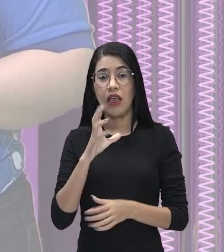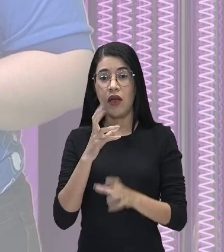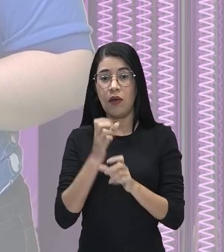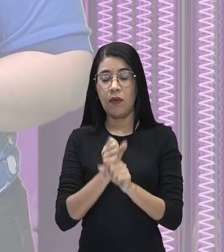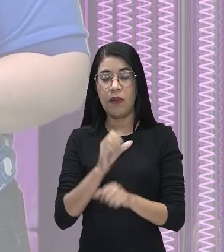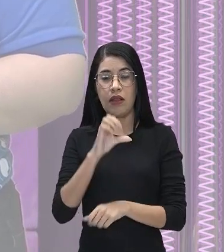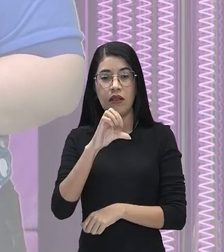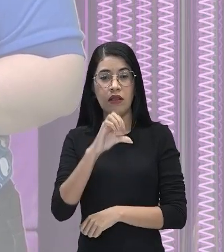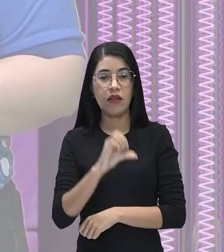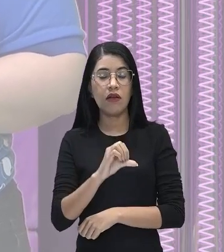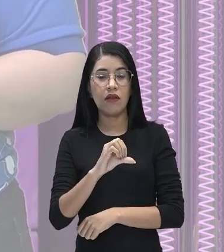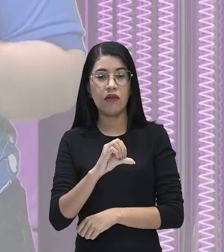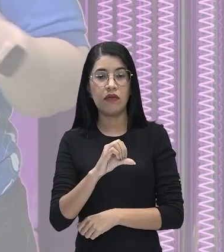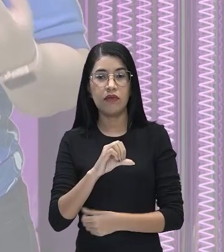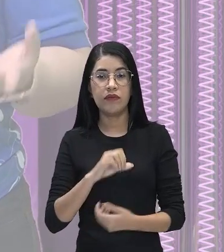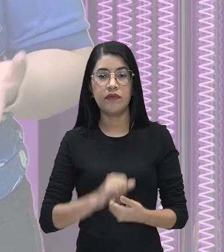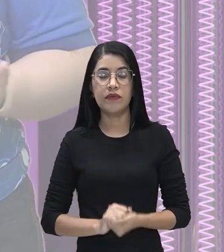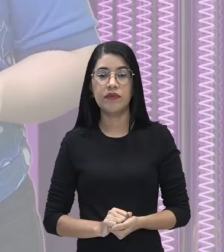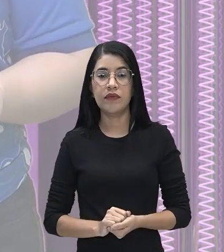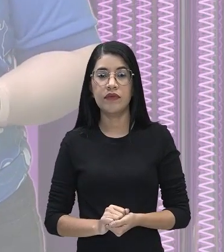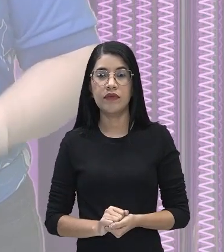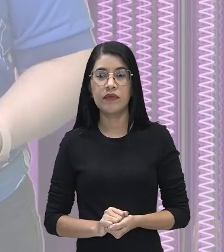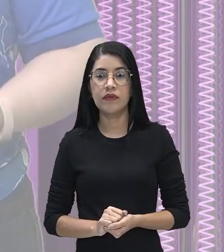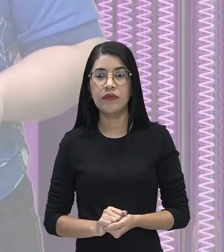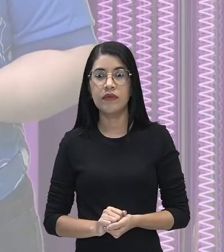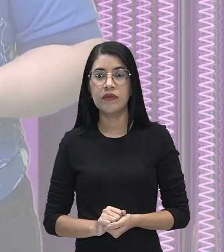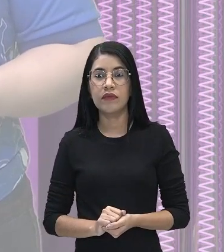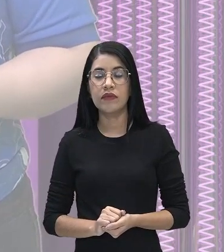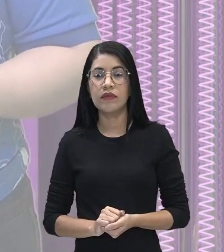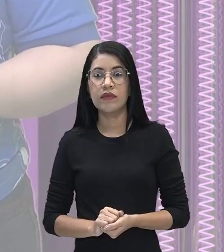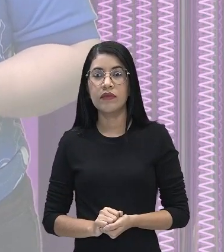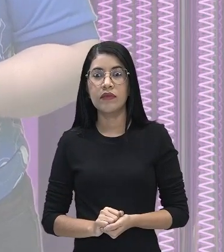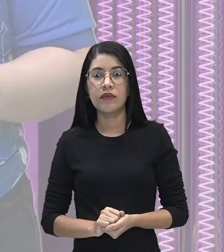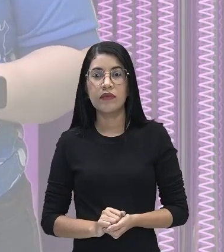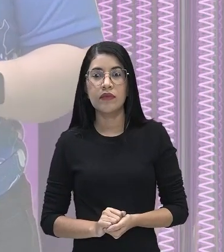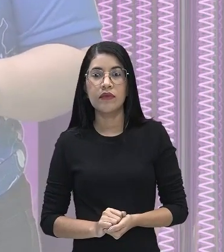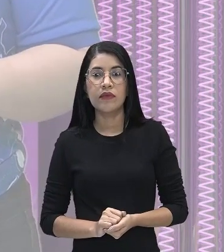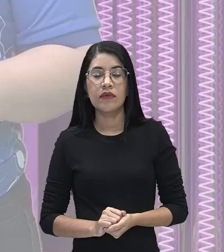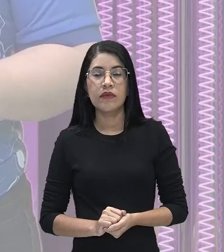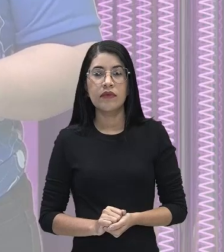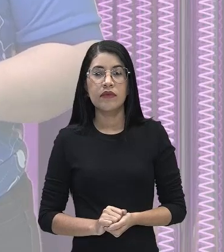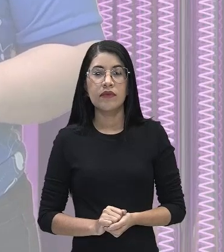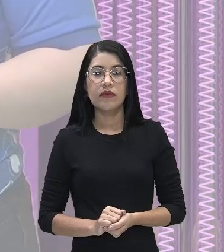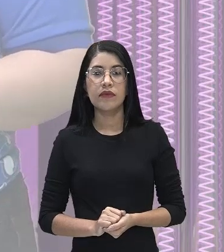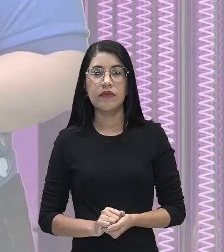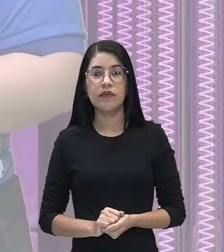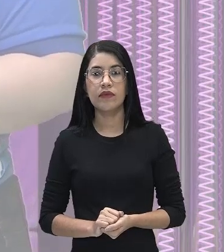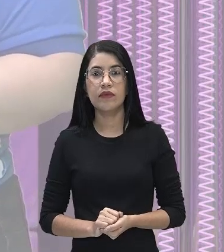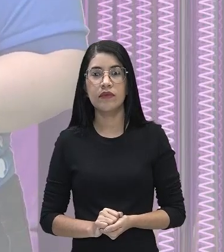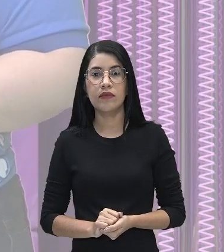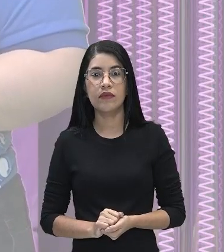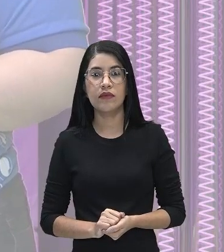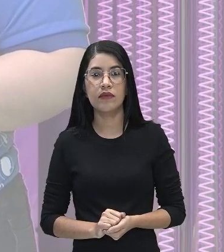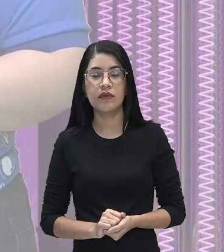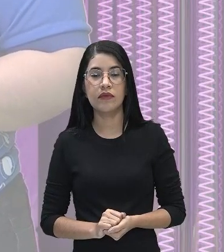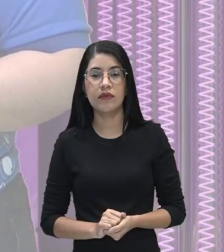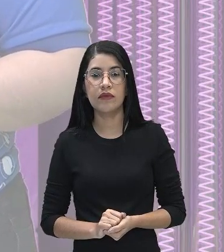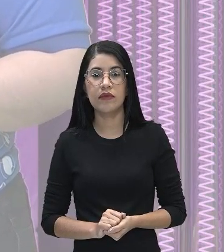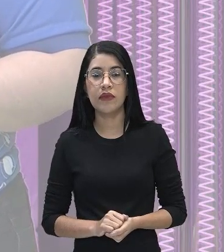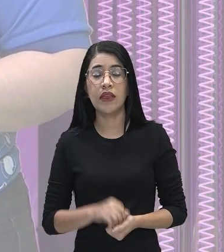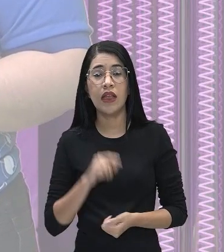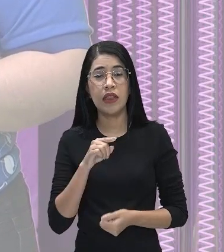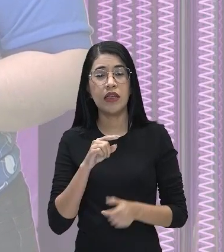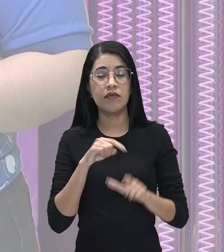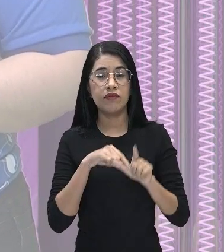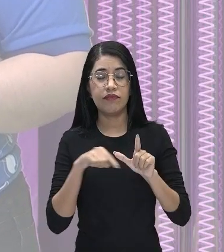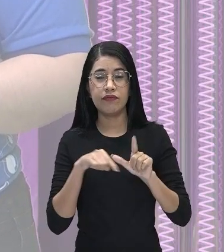quadradinhos, né? O quadradinho está sendo a unidade de medida nesse caso, tá bom? Aí, nesse cateto 4,